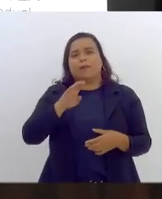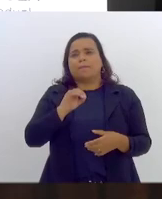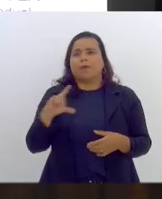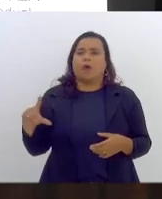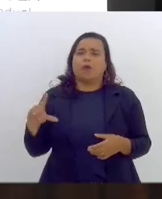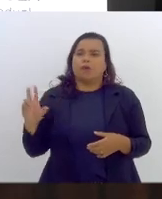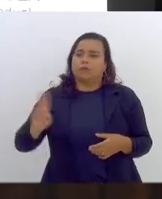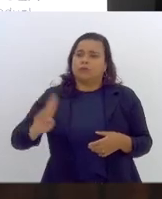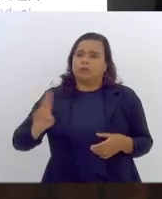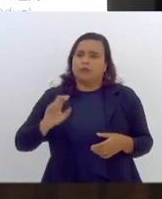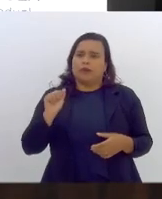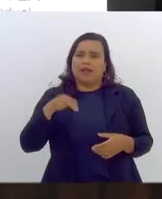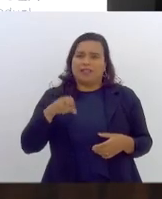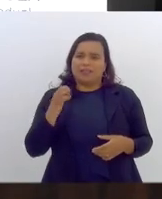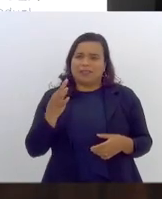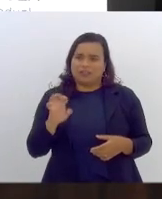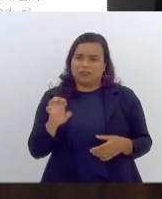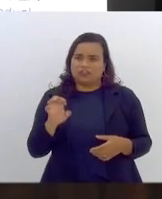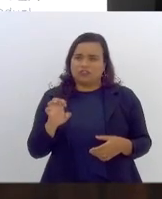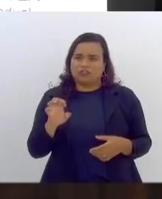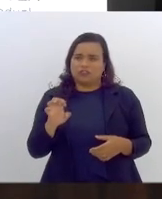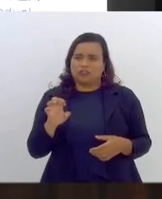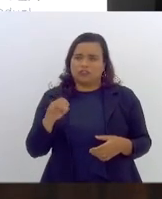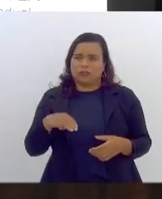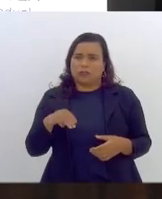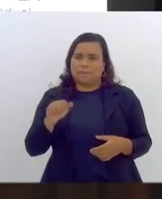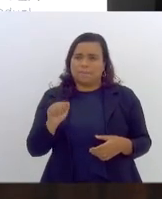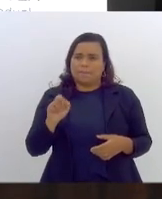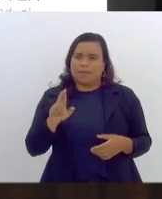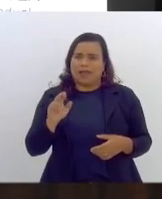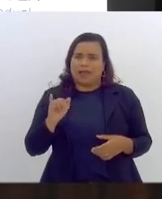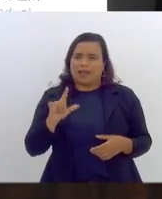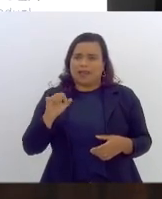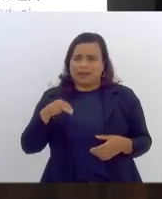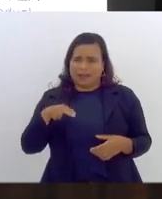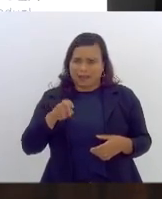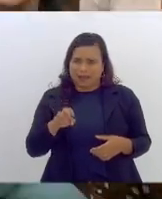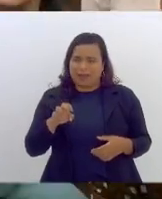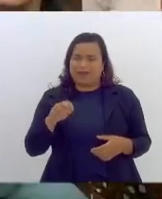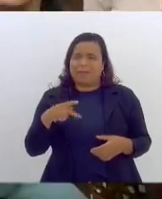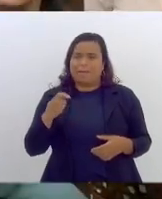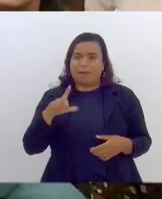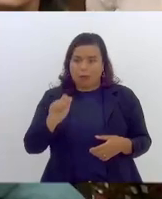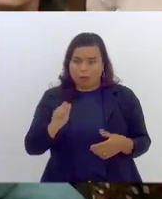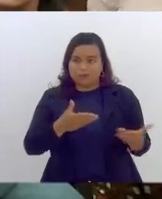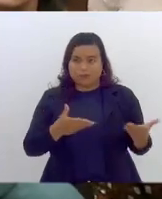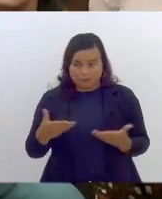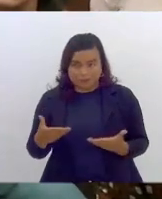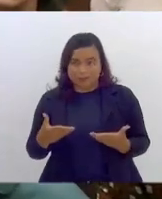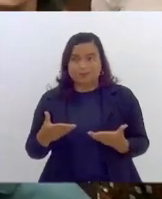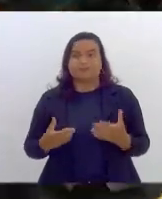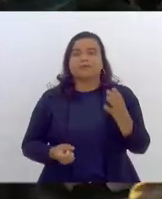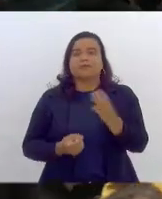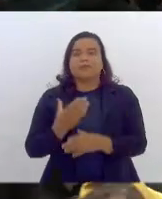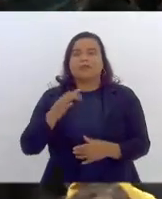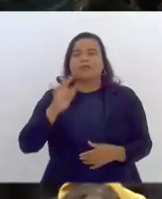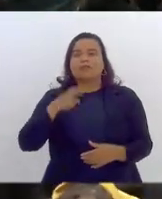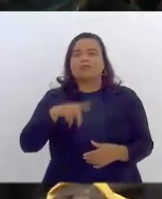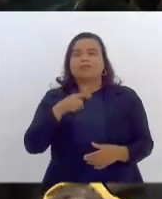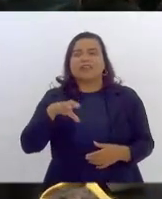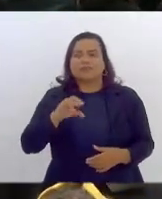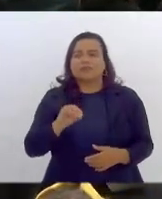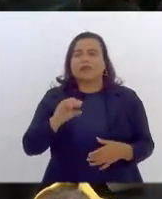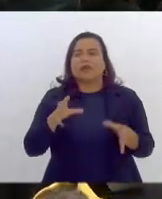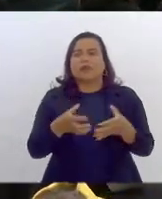de Anete... em Marilene de Paula, por favor. Fundação BOL, organização